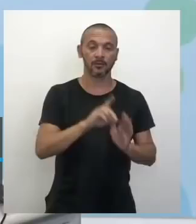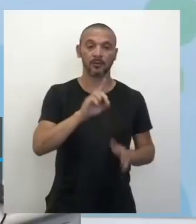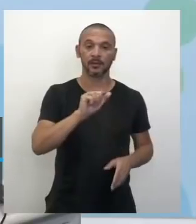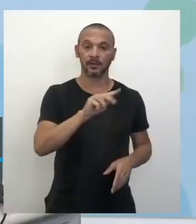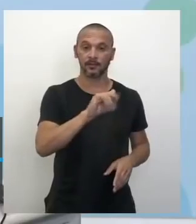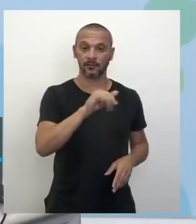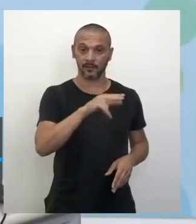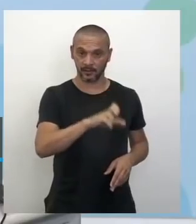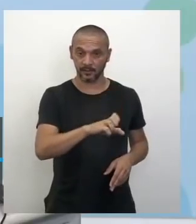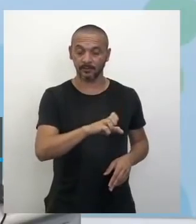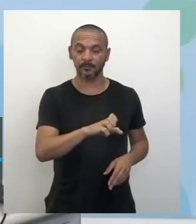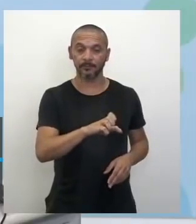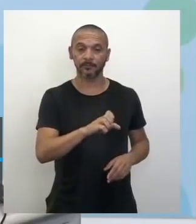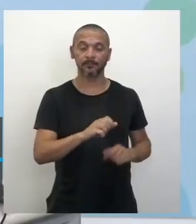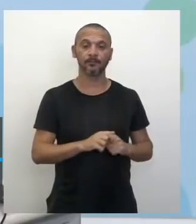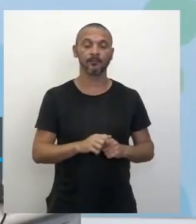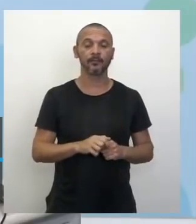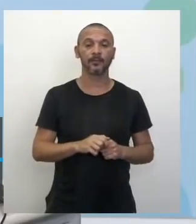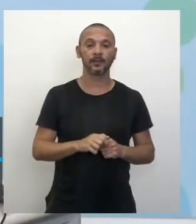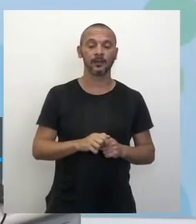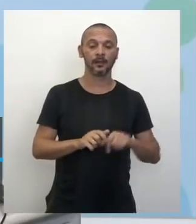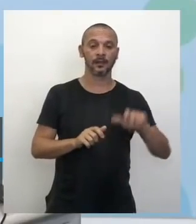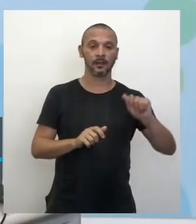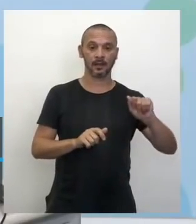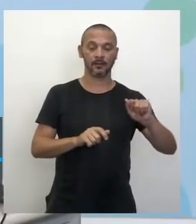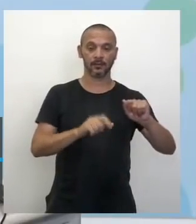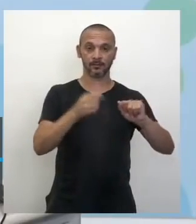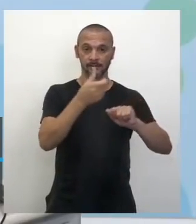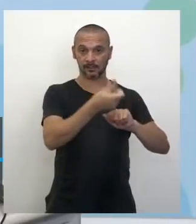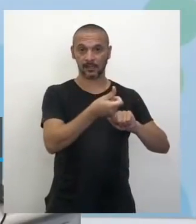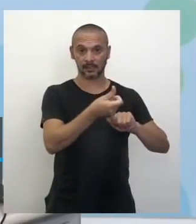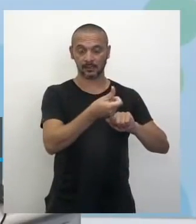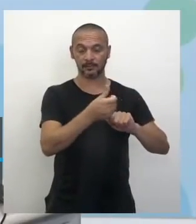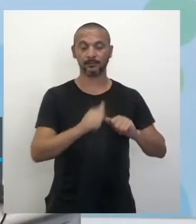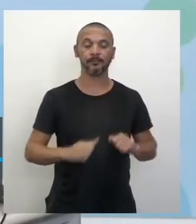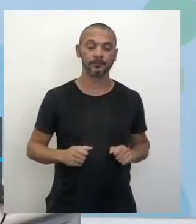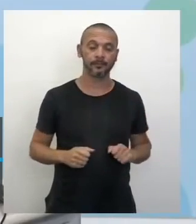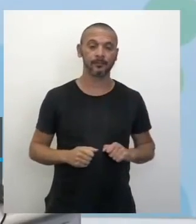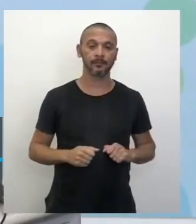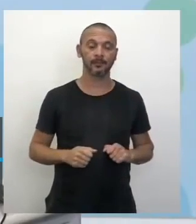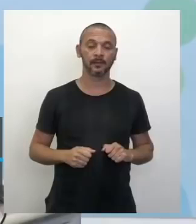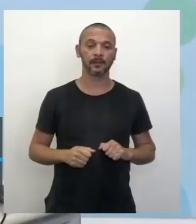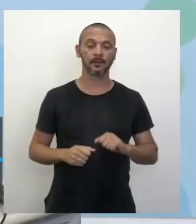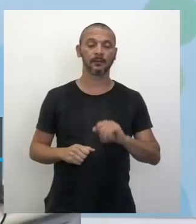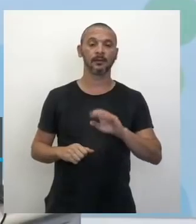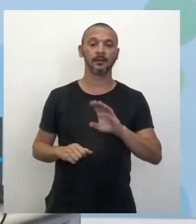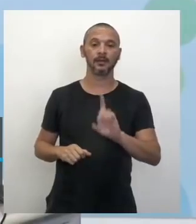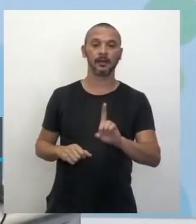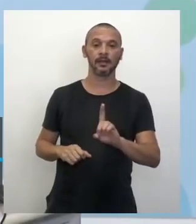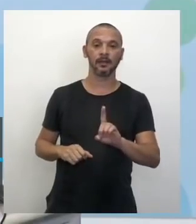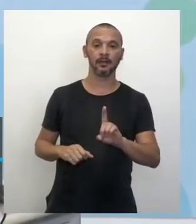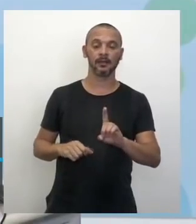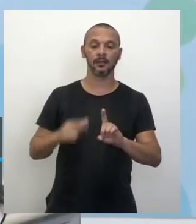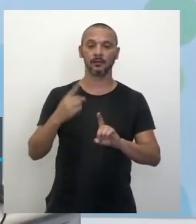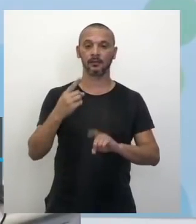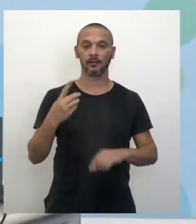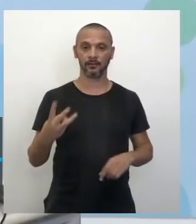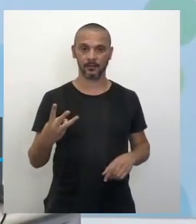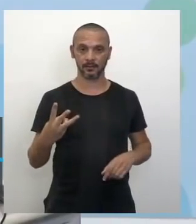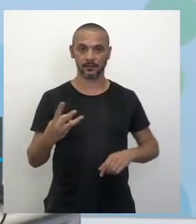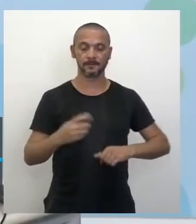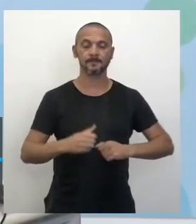Marli Raia Reis. Área 6, tá, para a letra A, e para a letra D, aí